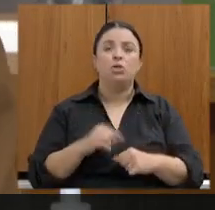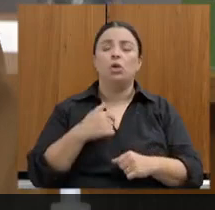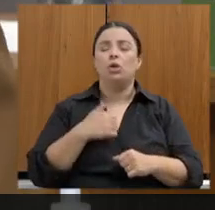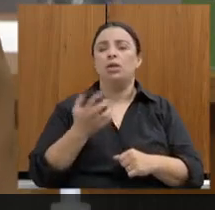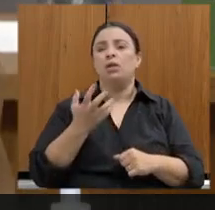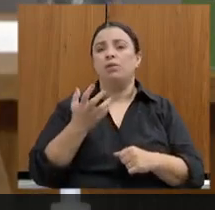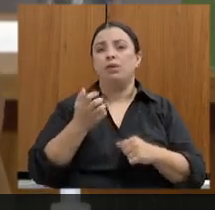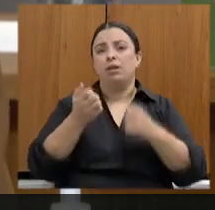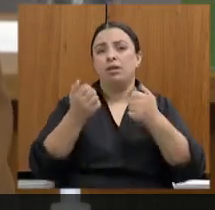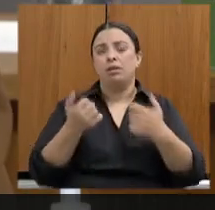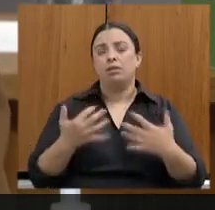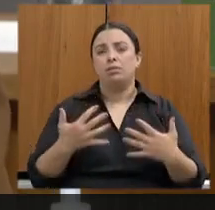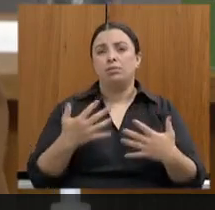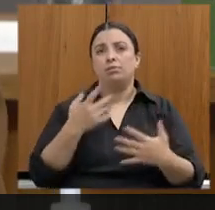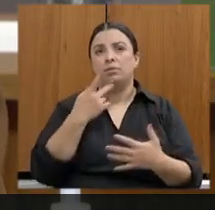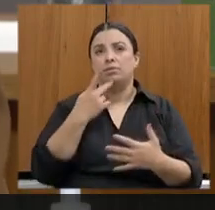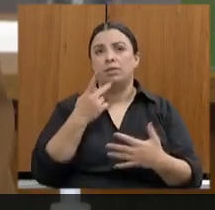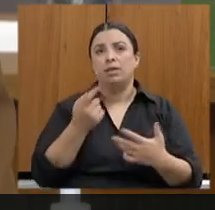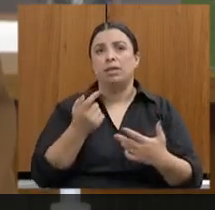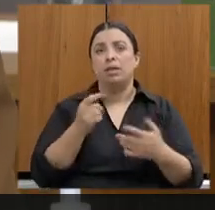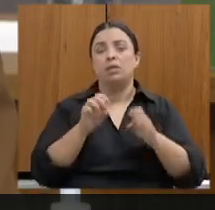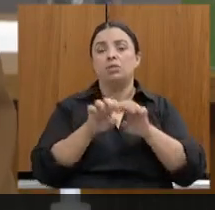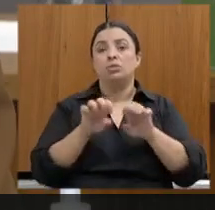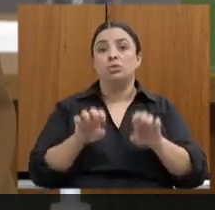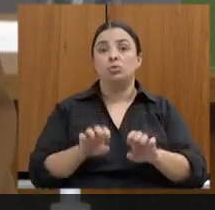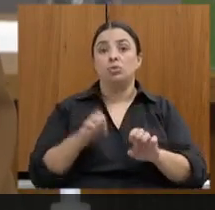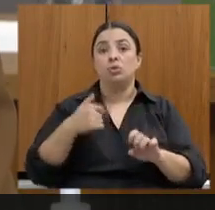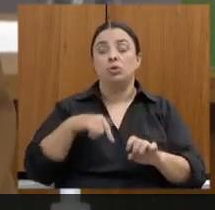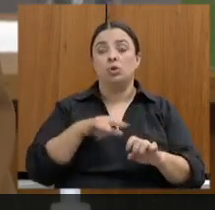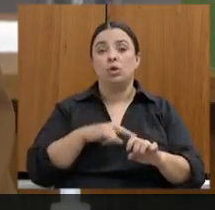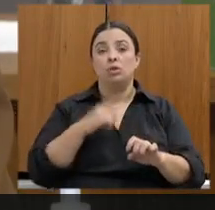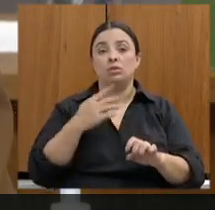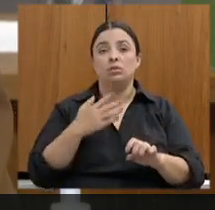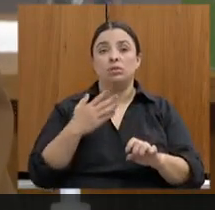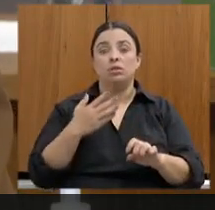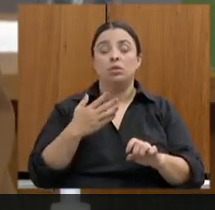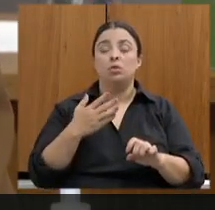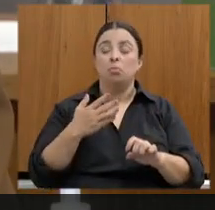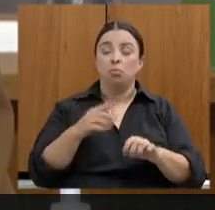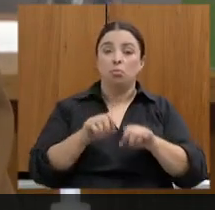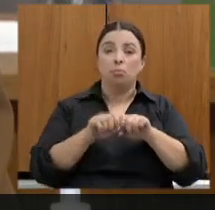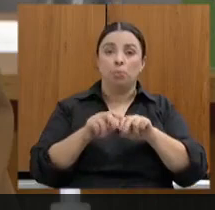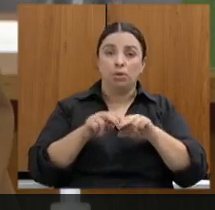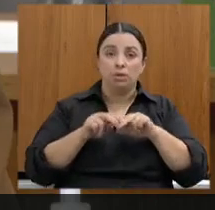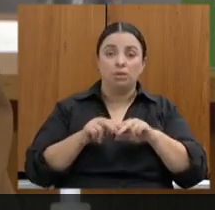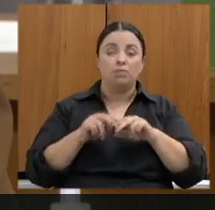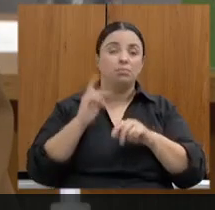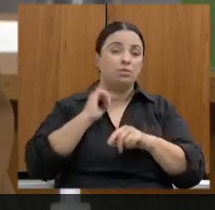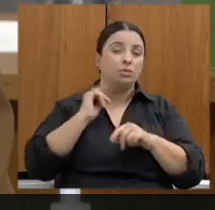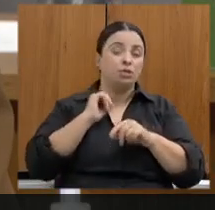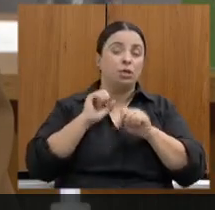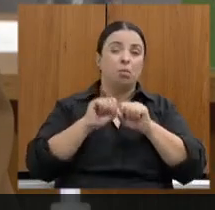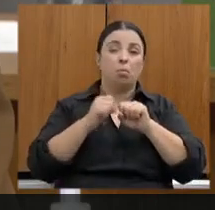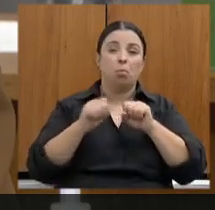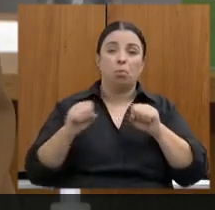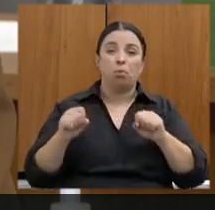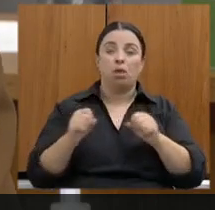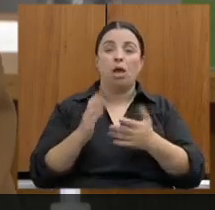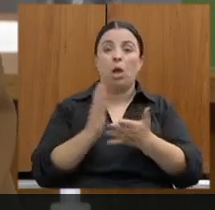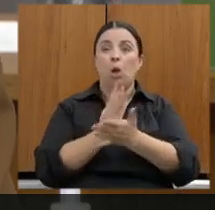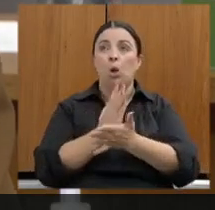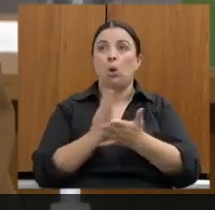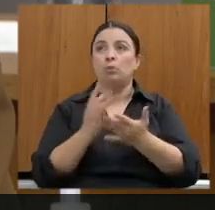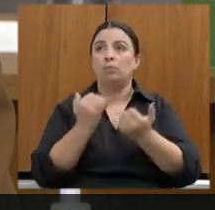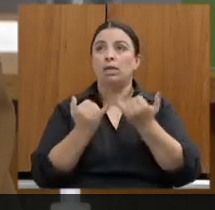queria falar por exemplo da estrutura Nossa diante do do nosso Estado que é tão grande né alguns tamanho da França